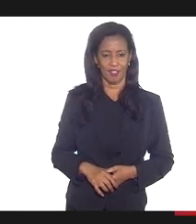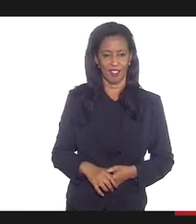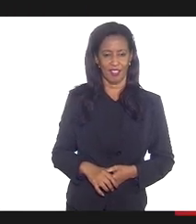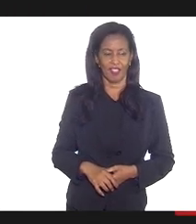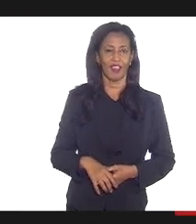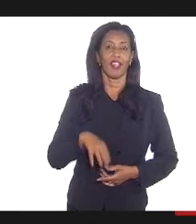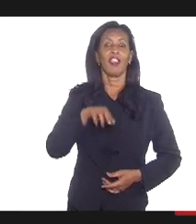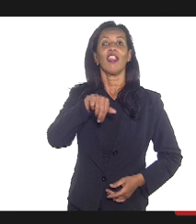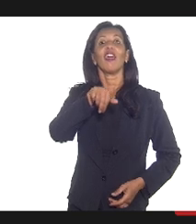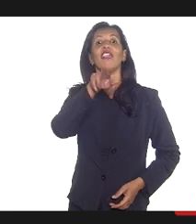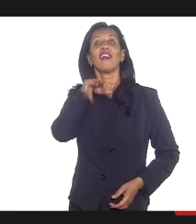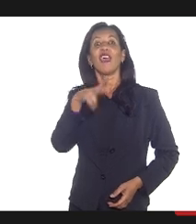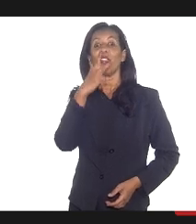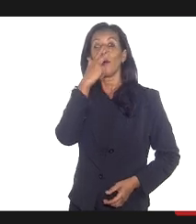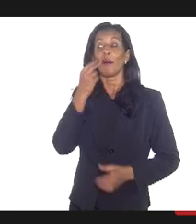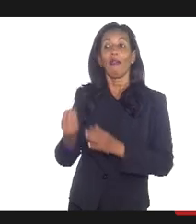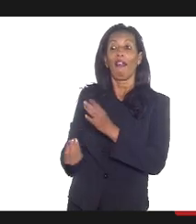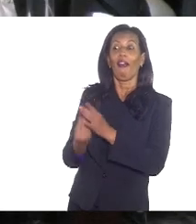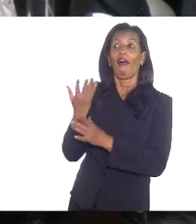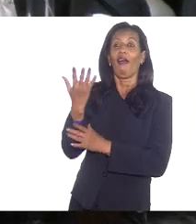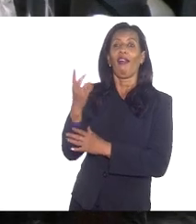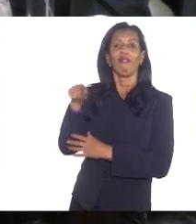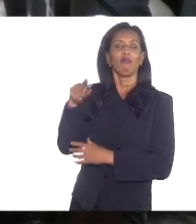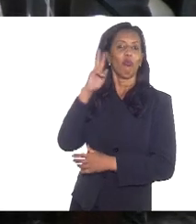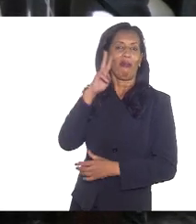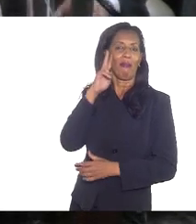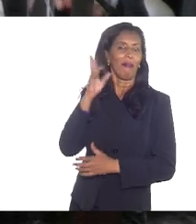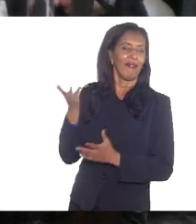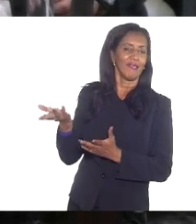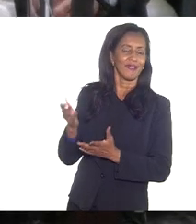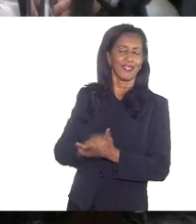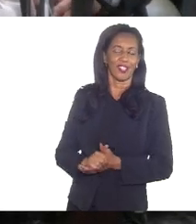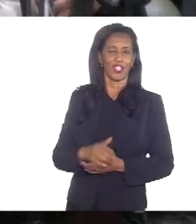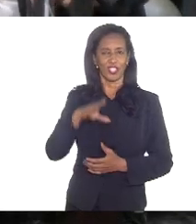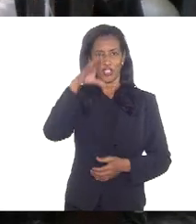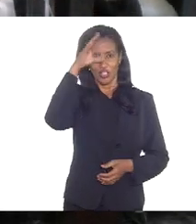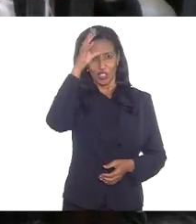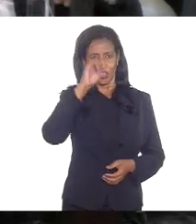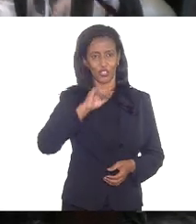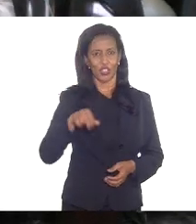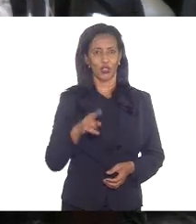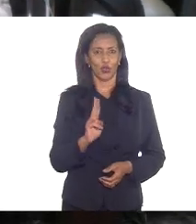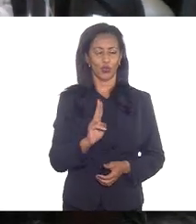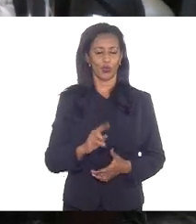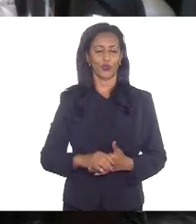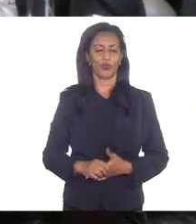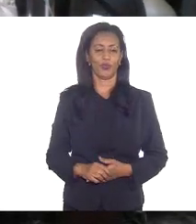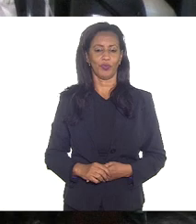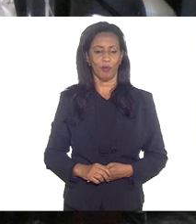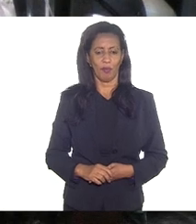Quem não aparece, não é lembrado. Verdade. Deputada Tia Ju.